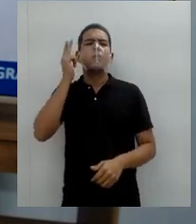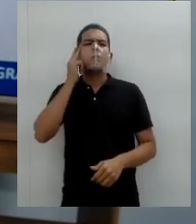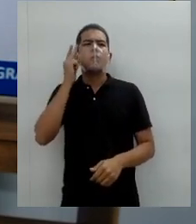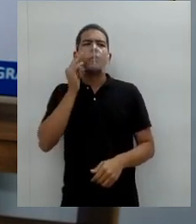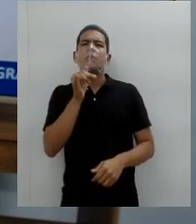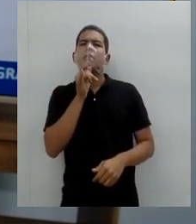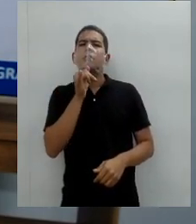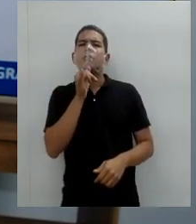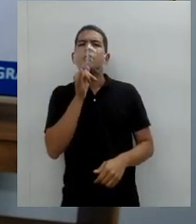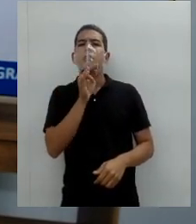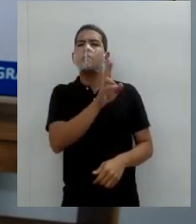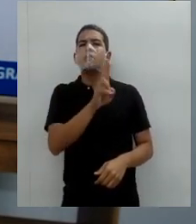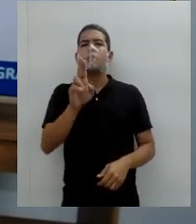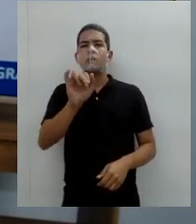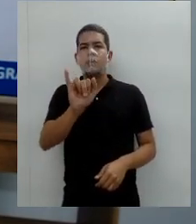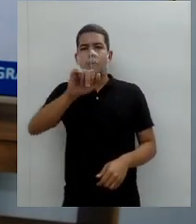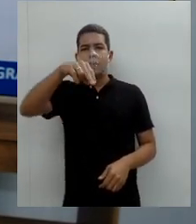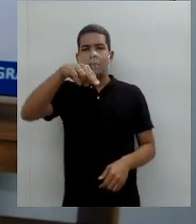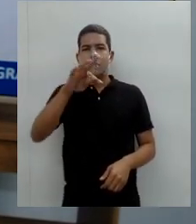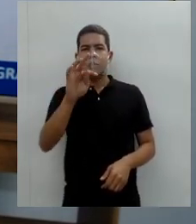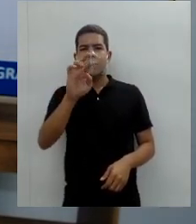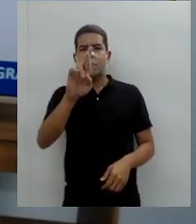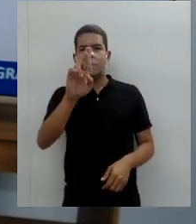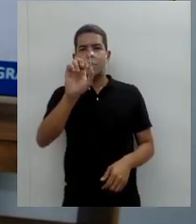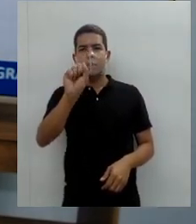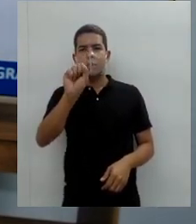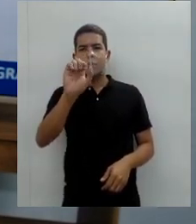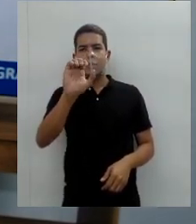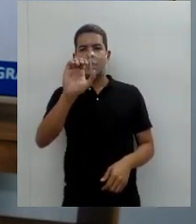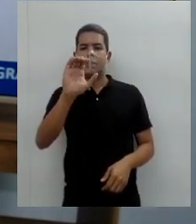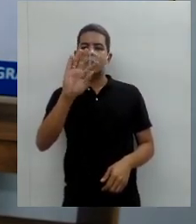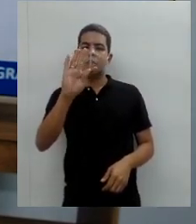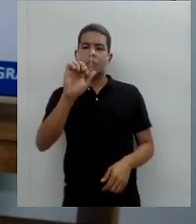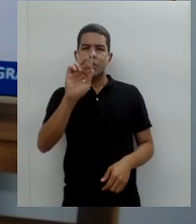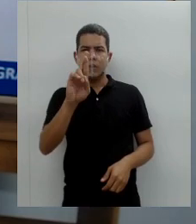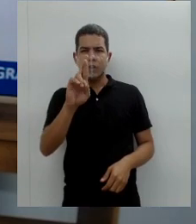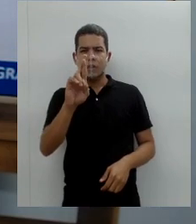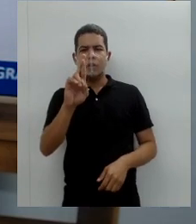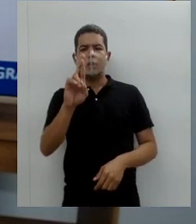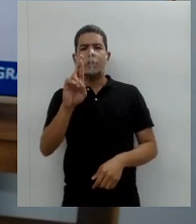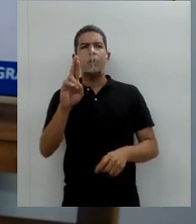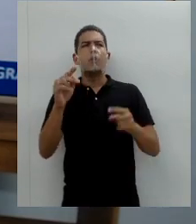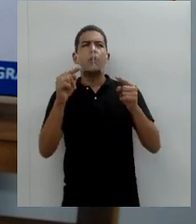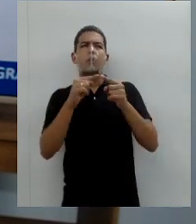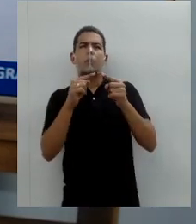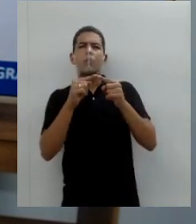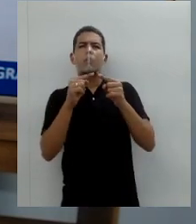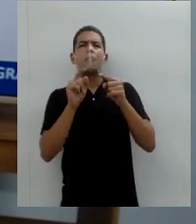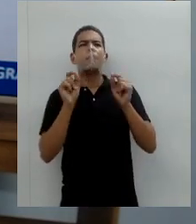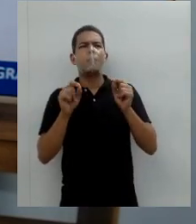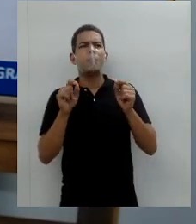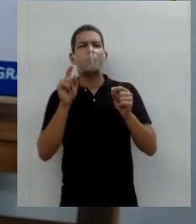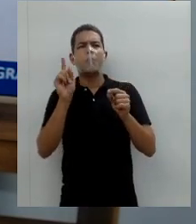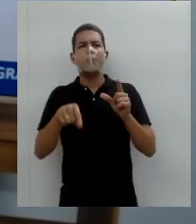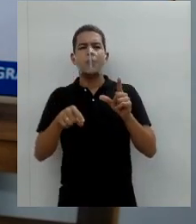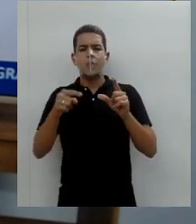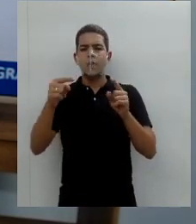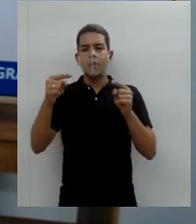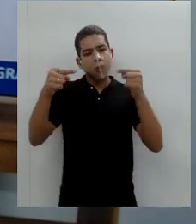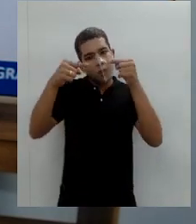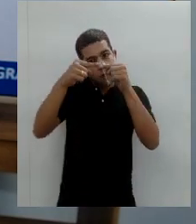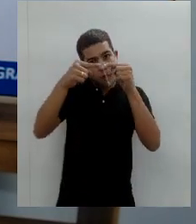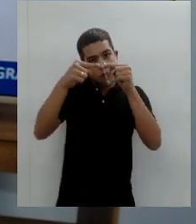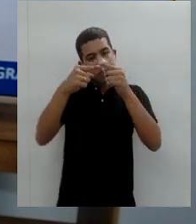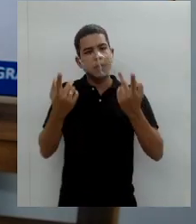palavra intersectar vem de intersecção. Olha, intersecção é ponto em comum,